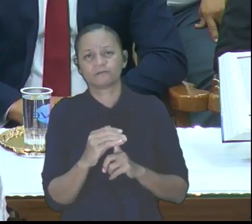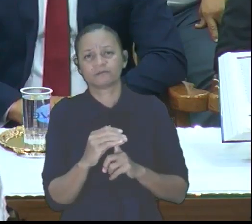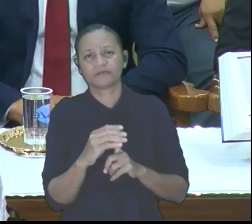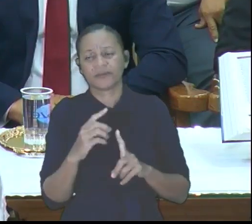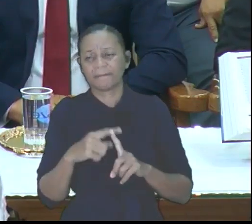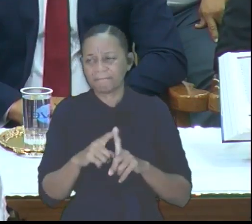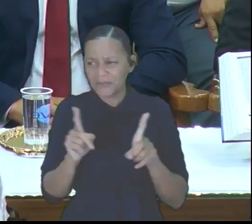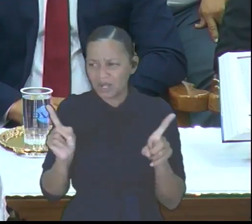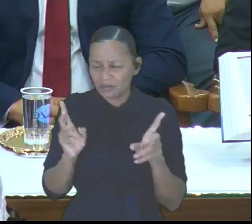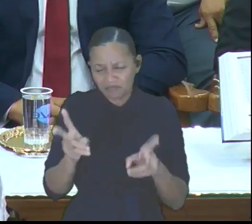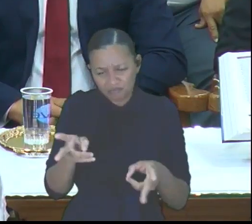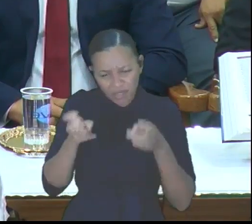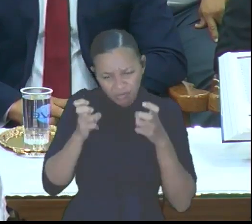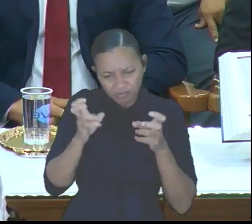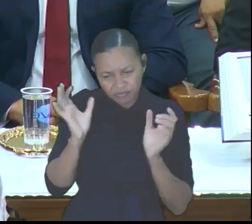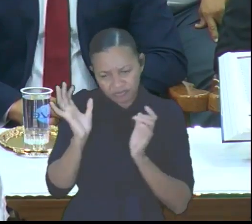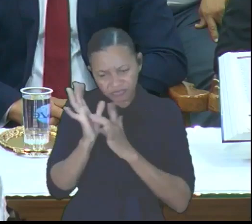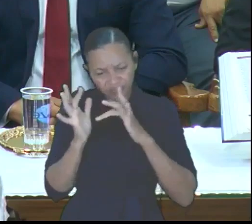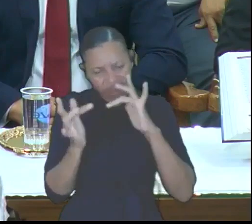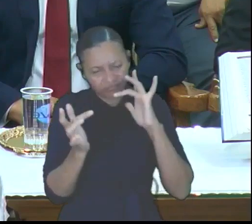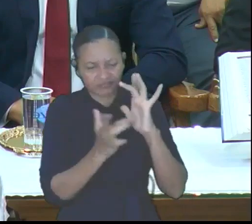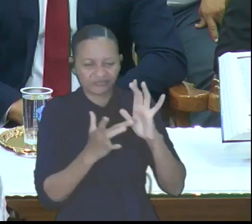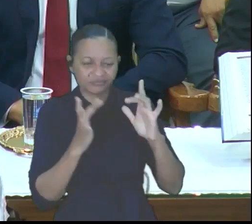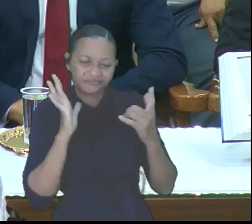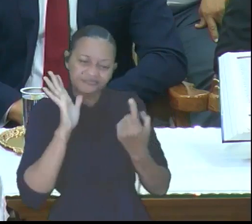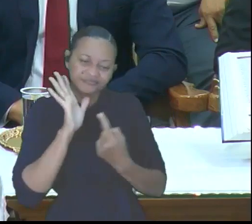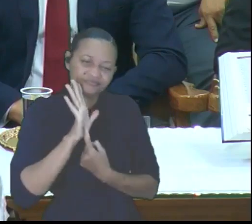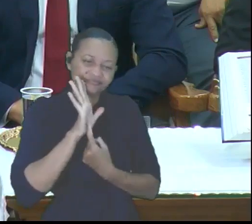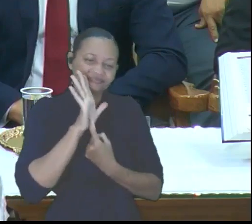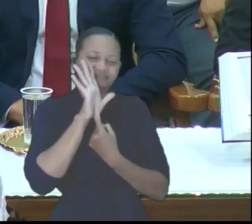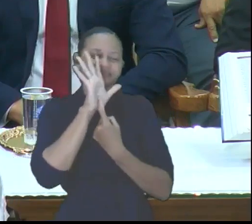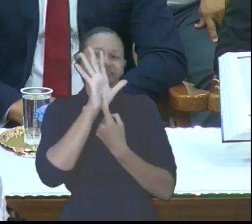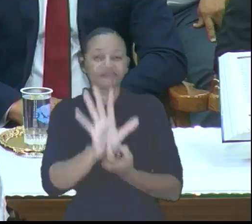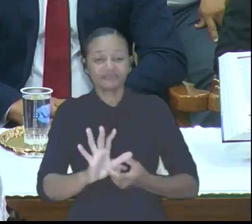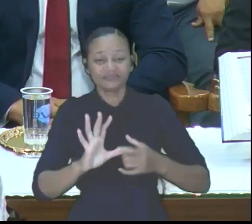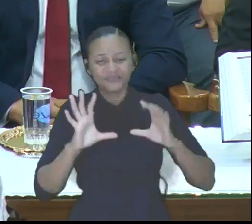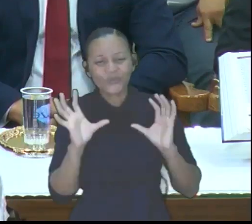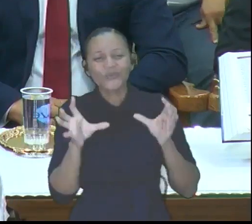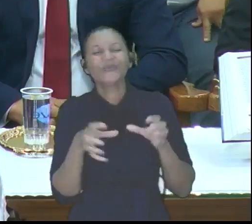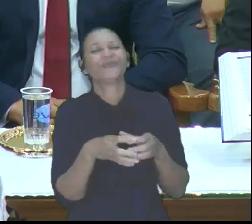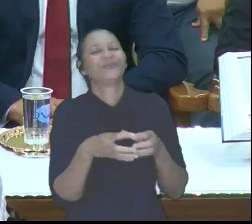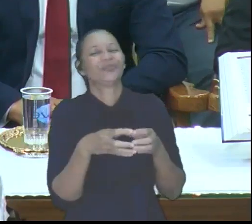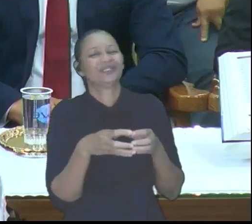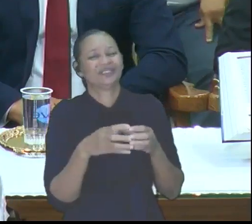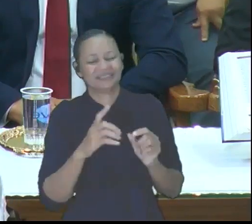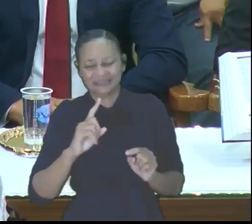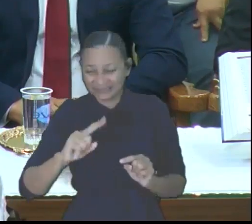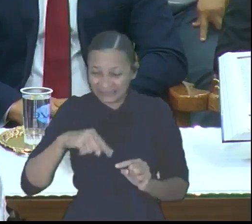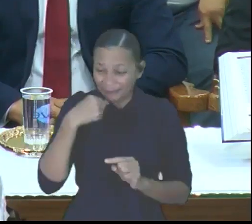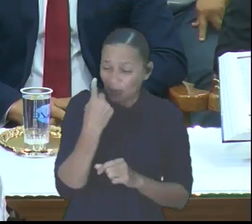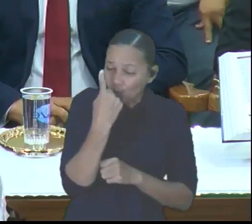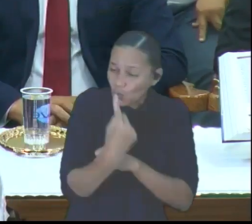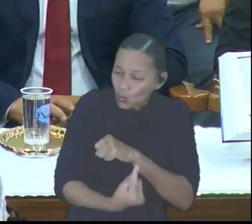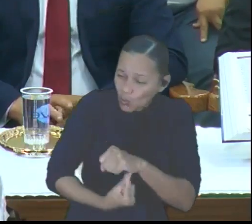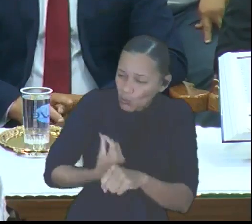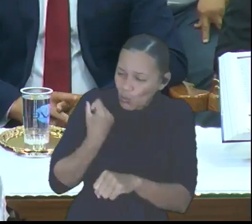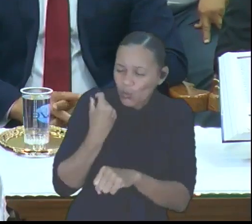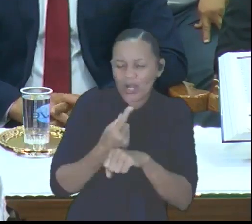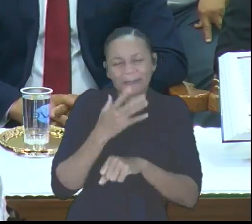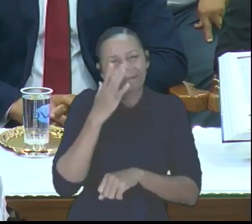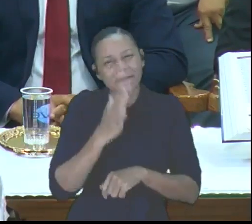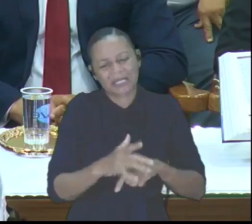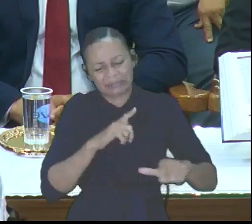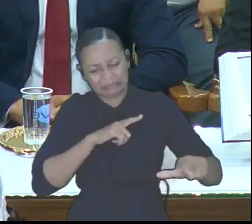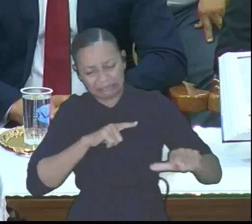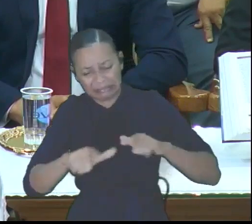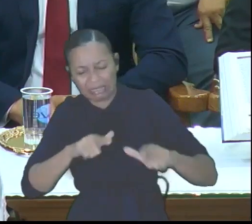Mas veja que Jesus se apresenta diante de um grupo que, depois de 1 ano e meio de trabalho com